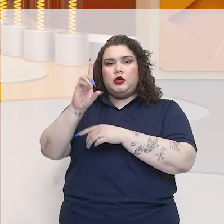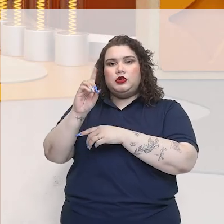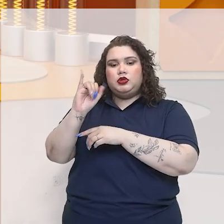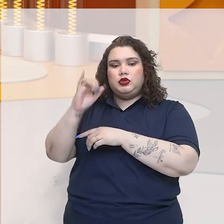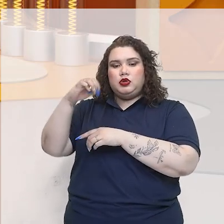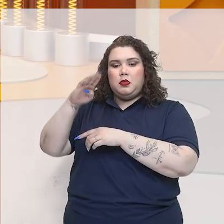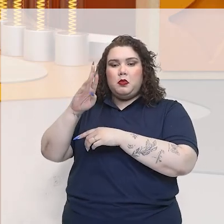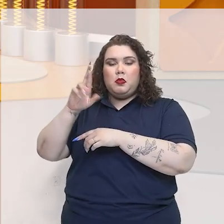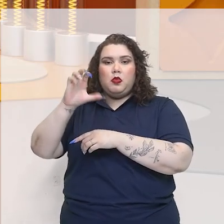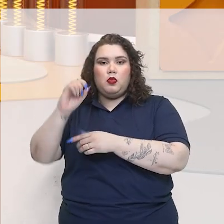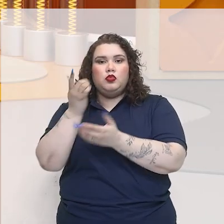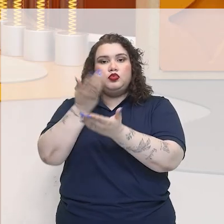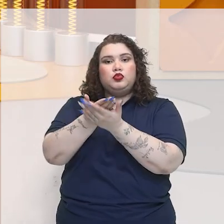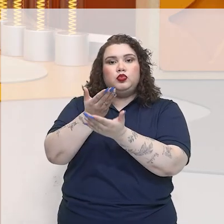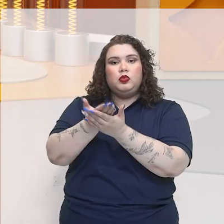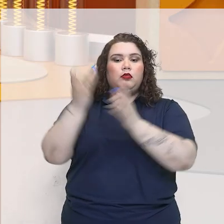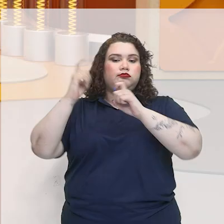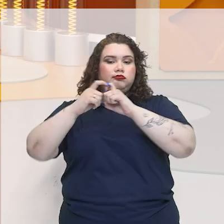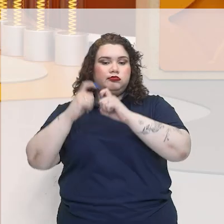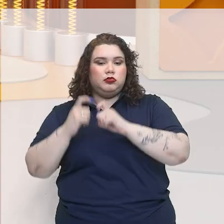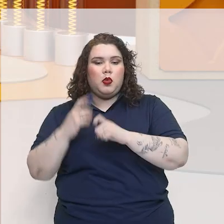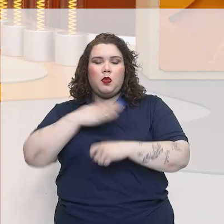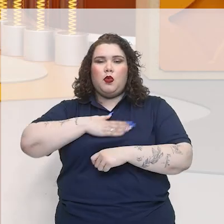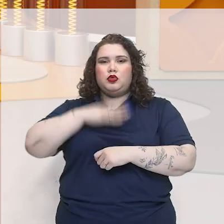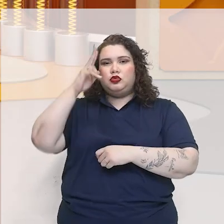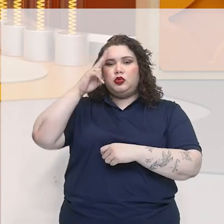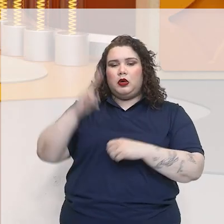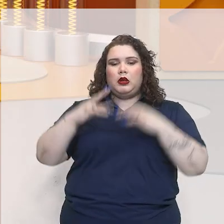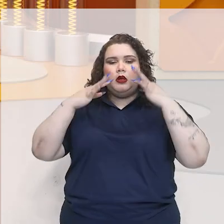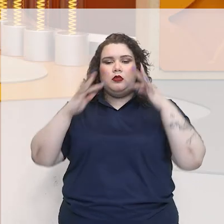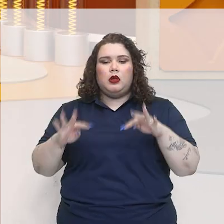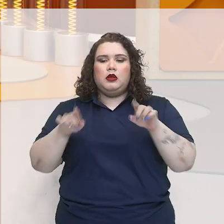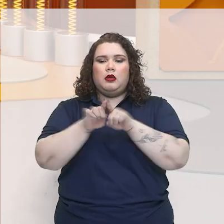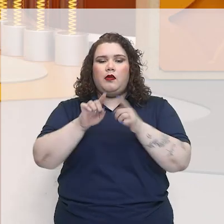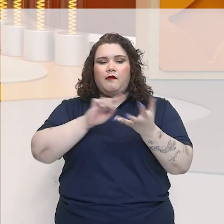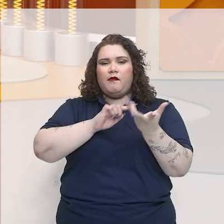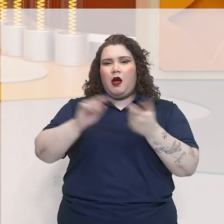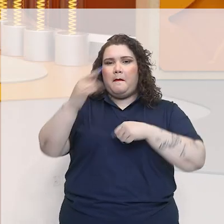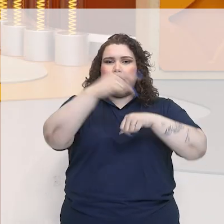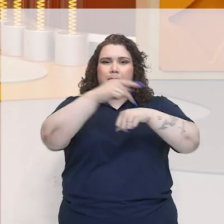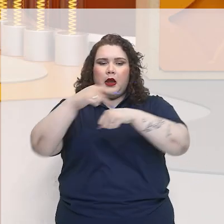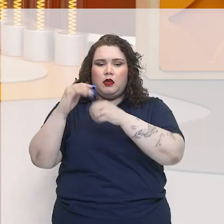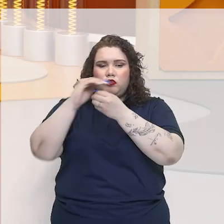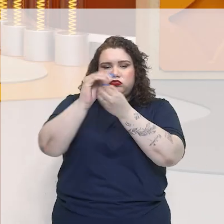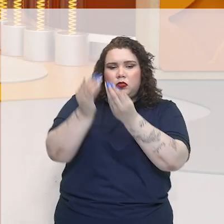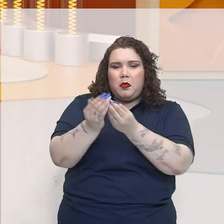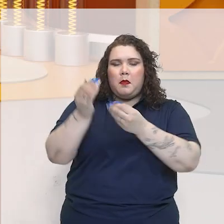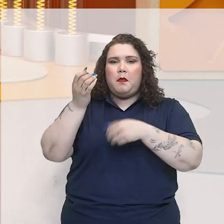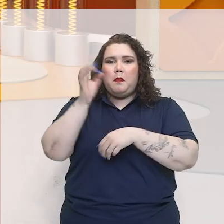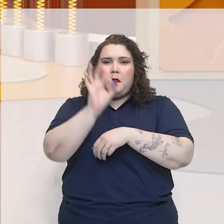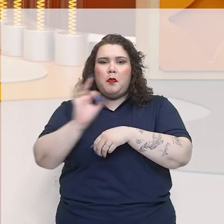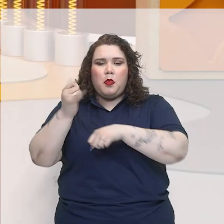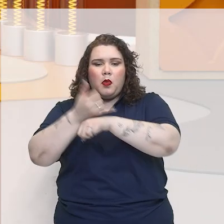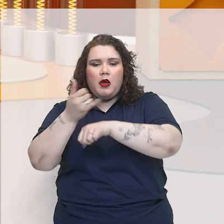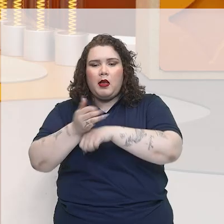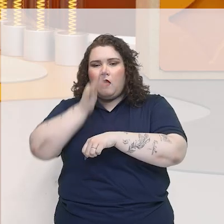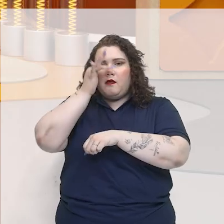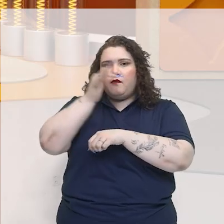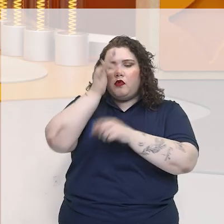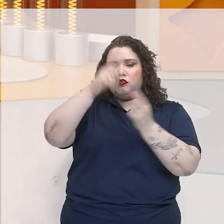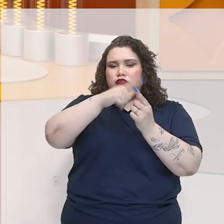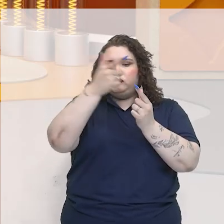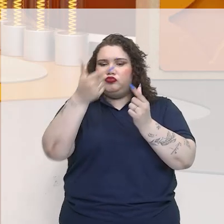estudar medicina. Gostava de história natural e fazia coleção de pedras, conchas, moedas, plantas,